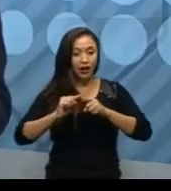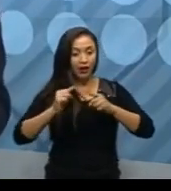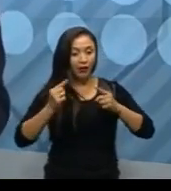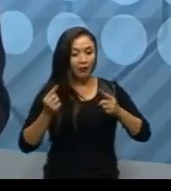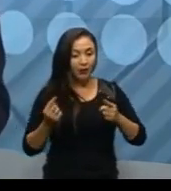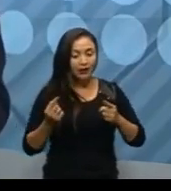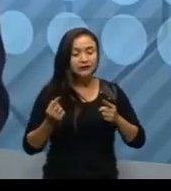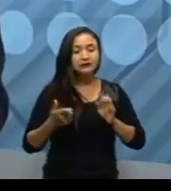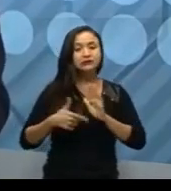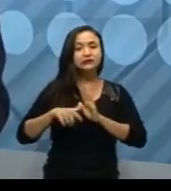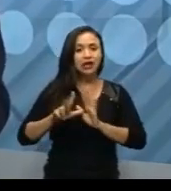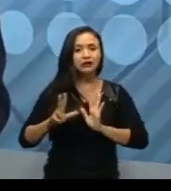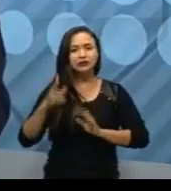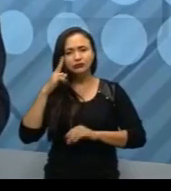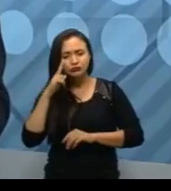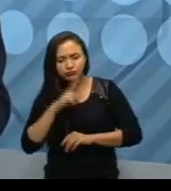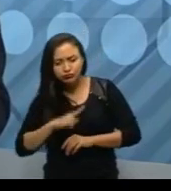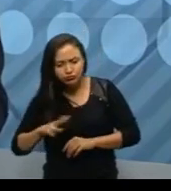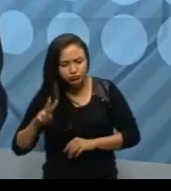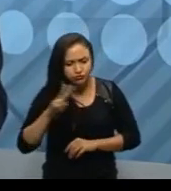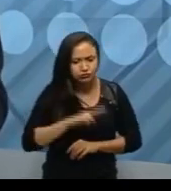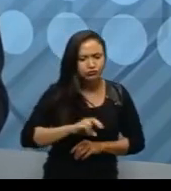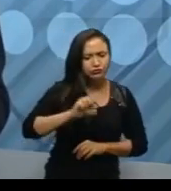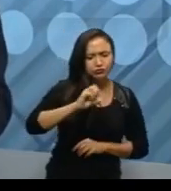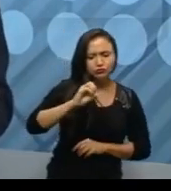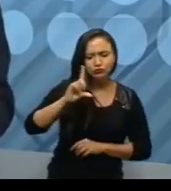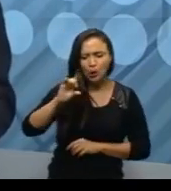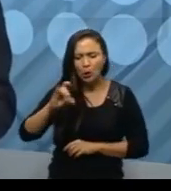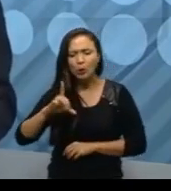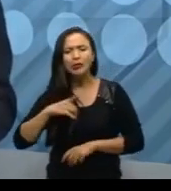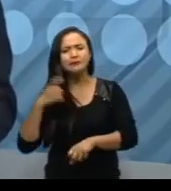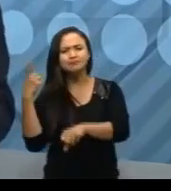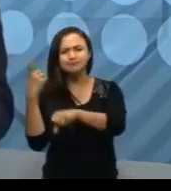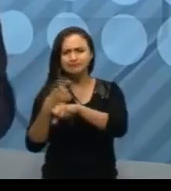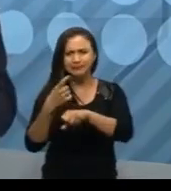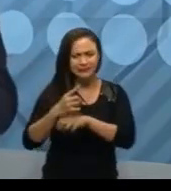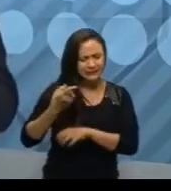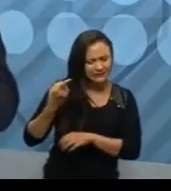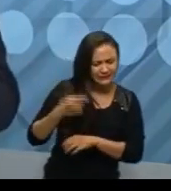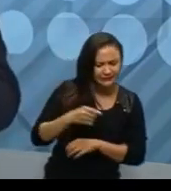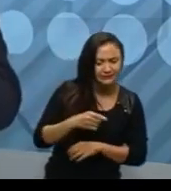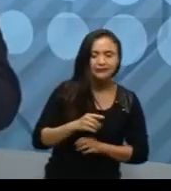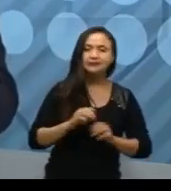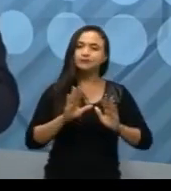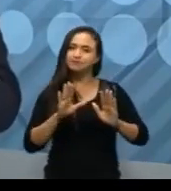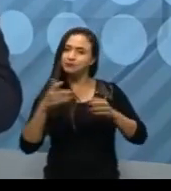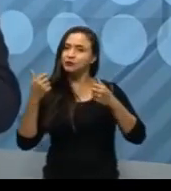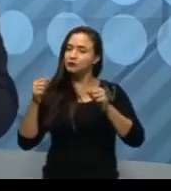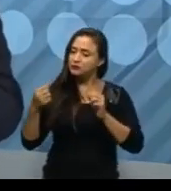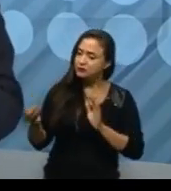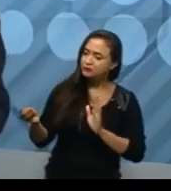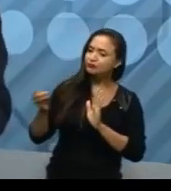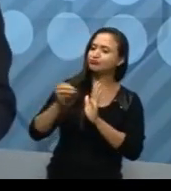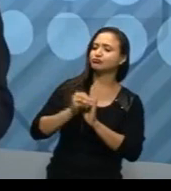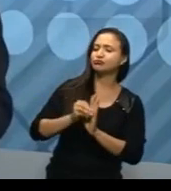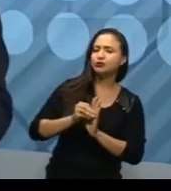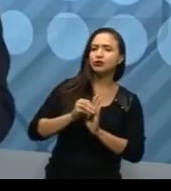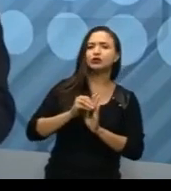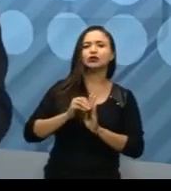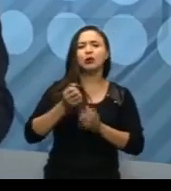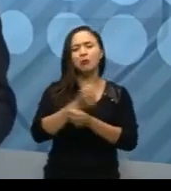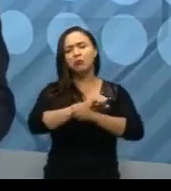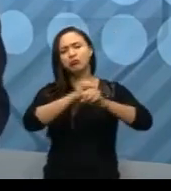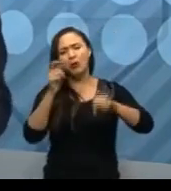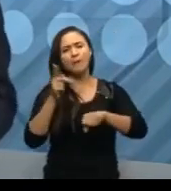feita uma sondagem do solo, identificou que tinha rocha, e a gente colocou lá, ó, desmanche de rocha com dinamite.